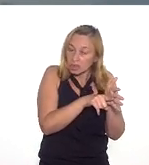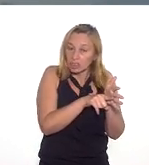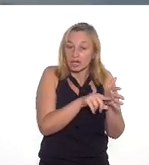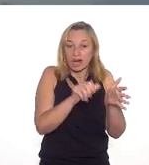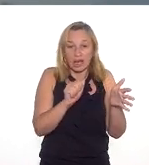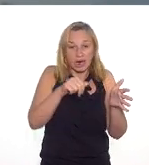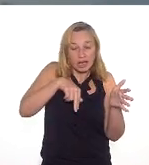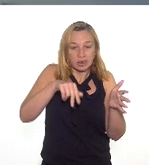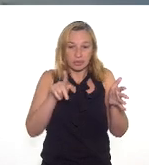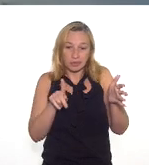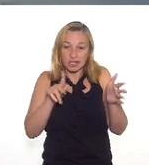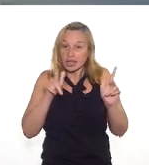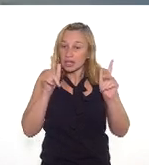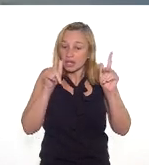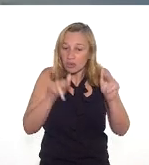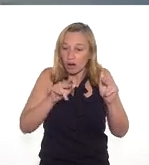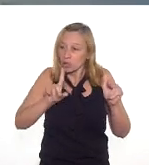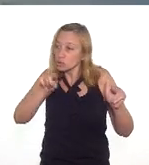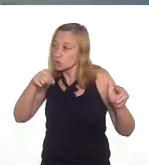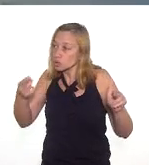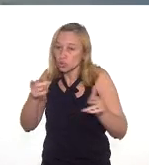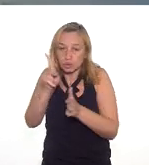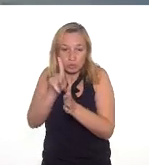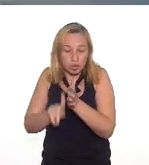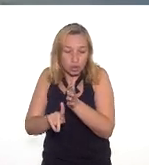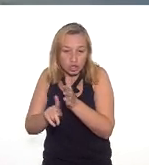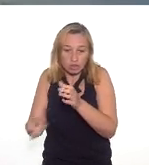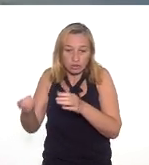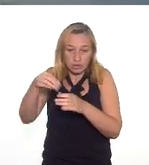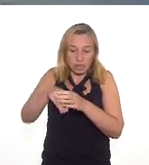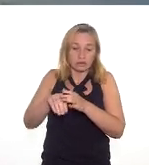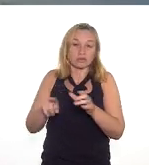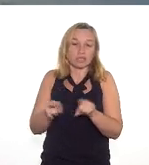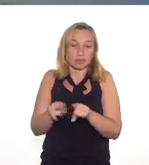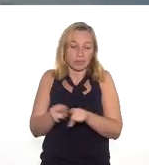da mesma forma que os projetos externos são fiscalizados.